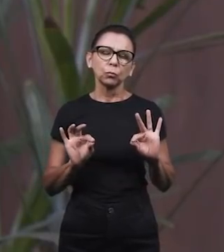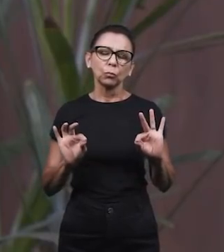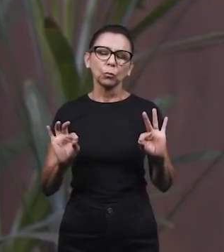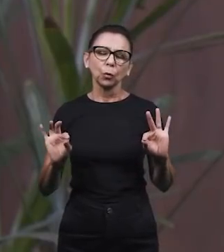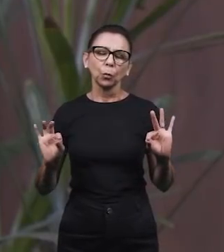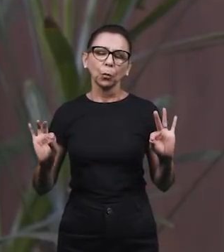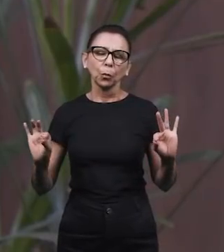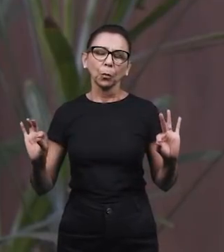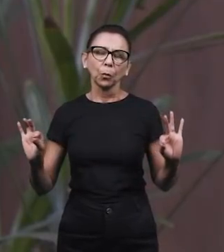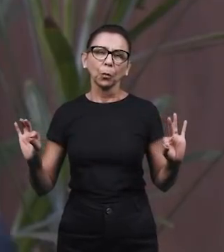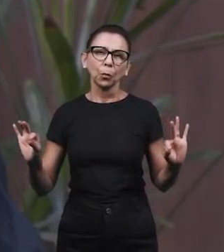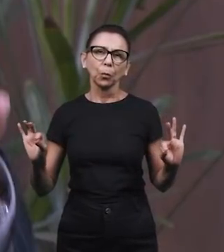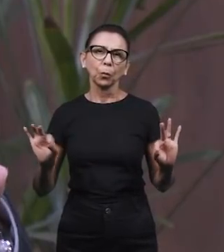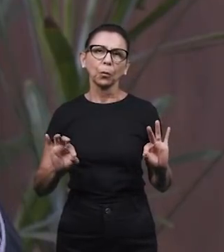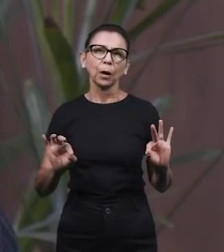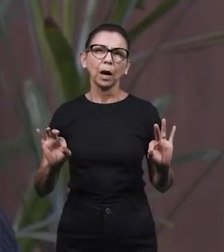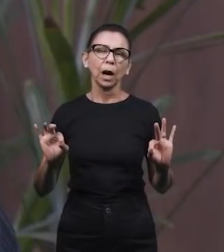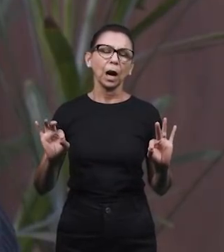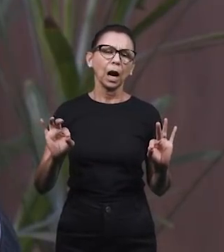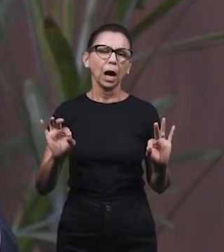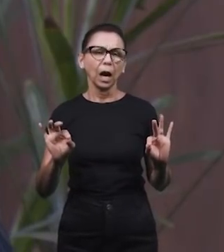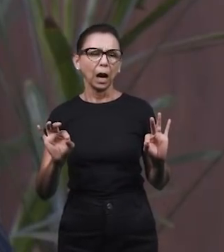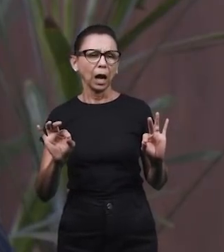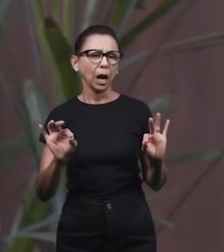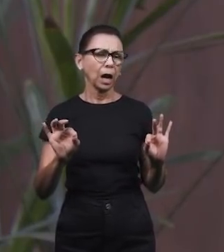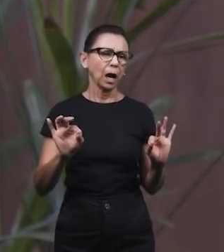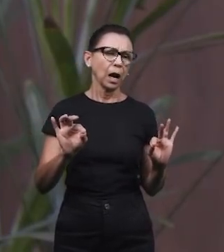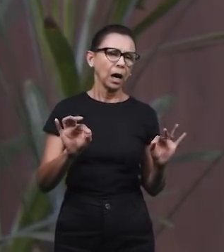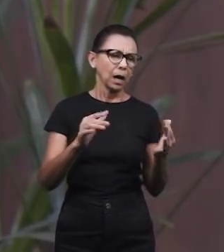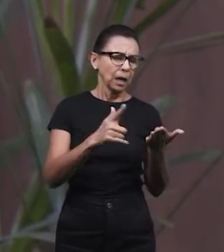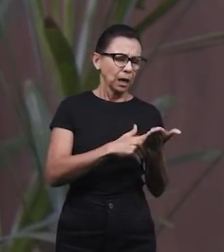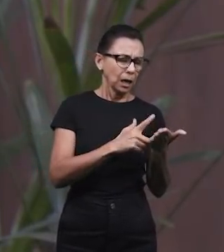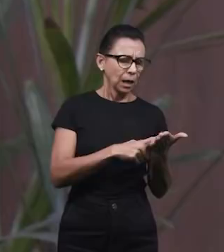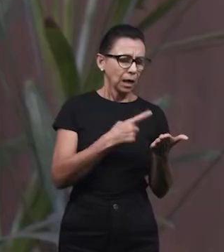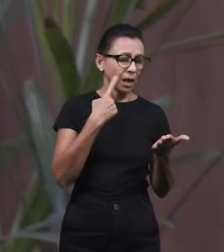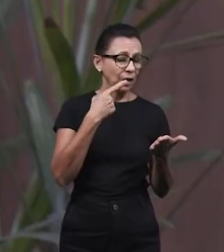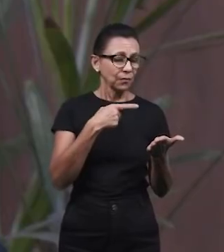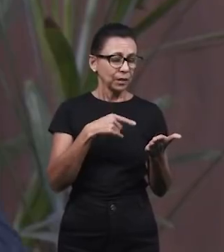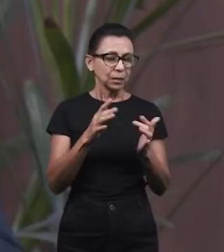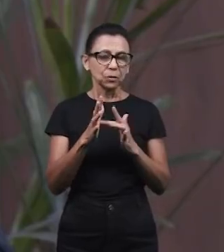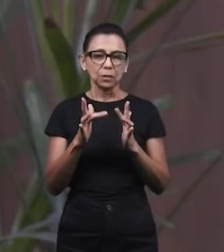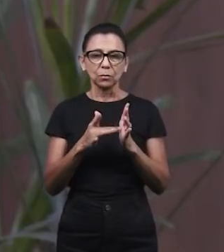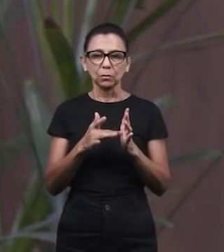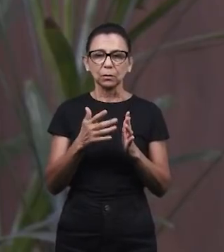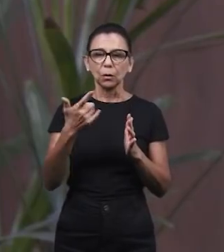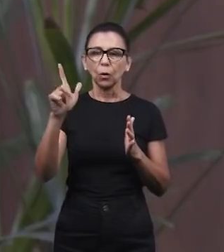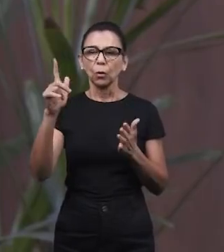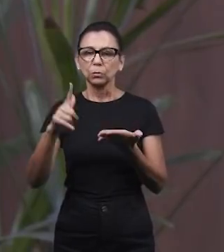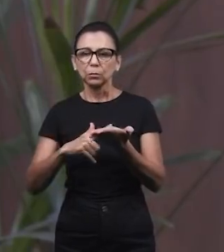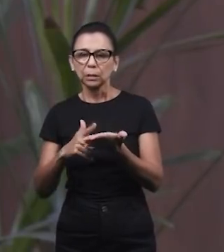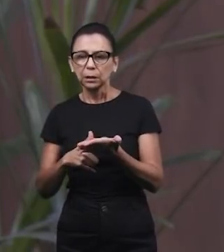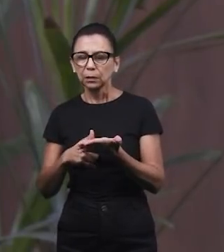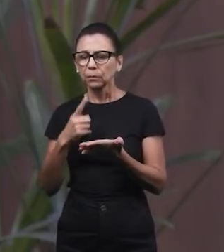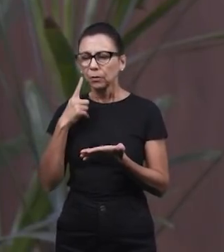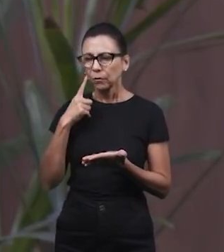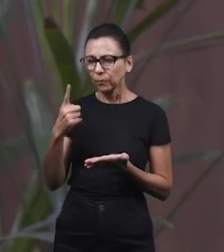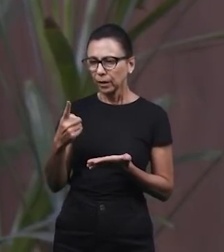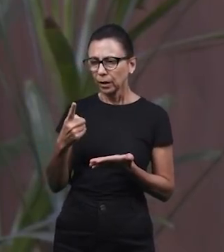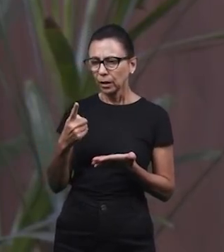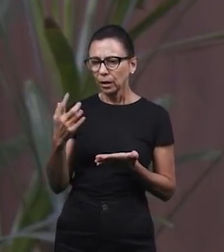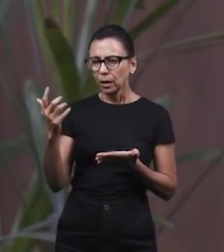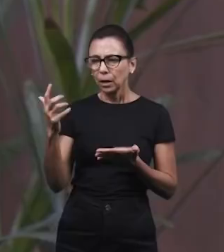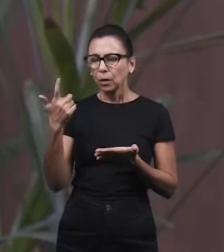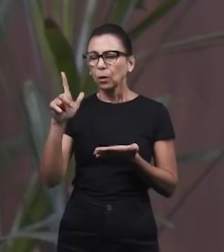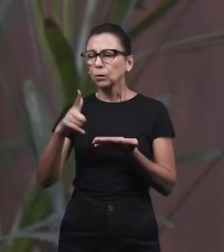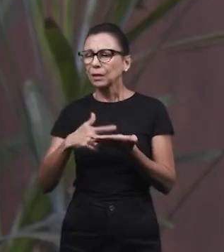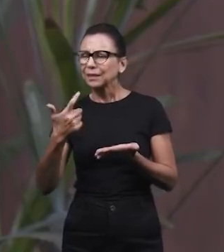mesmo plano. Não é que em algum lugar você encontra Jesus e em outro lugar não. Não, em todos os lugares na Bíblia você encontra. E aí